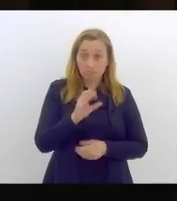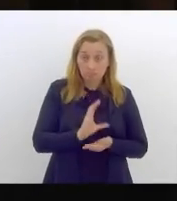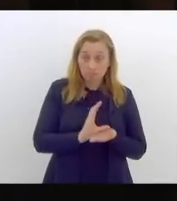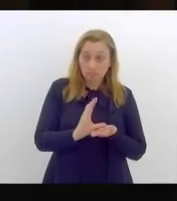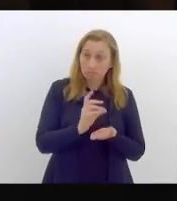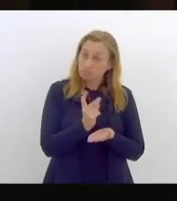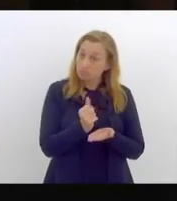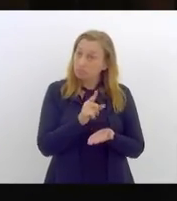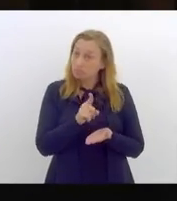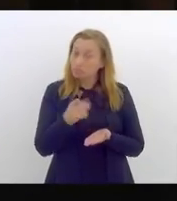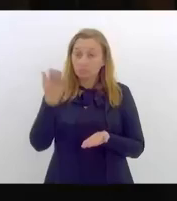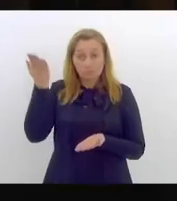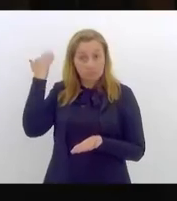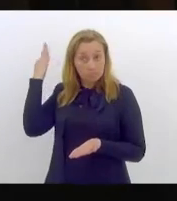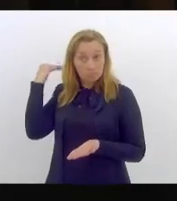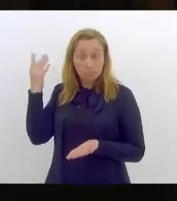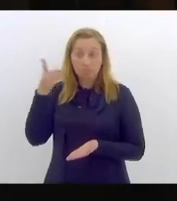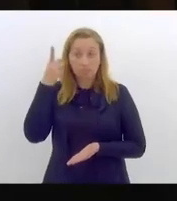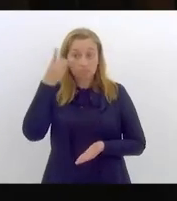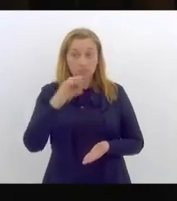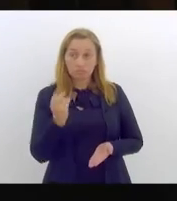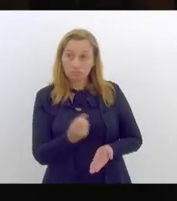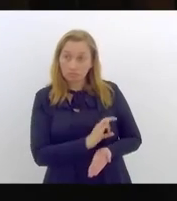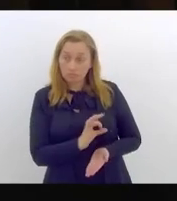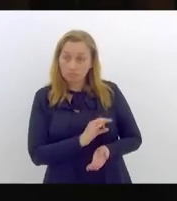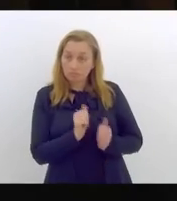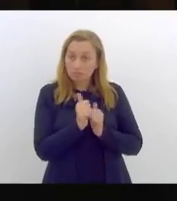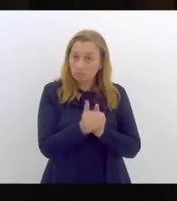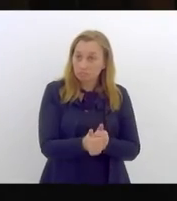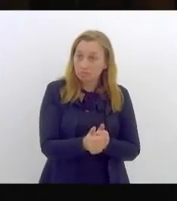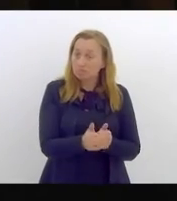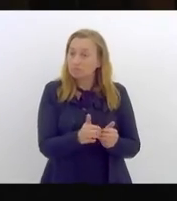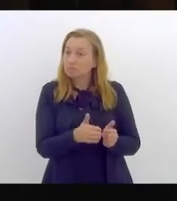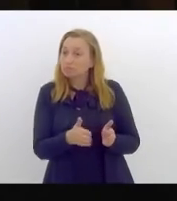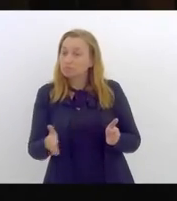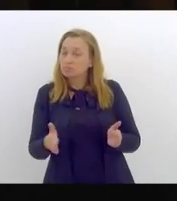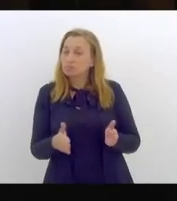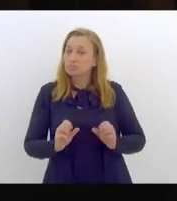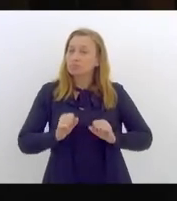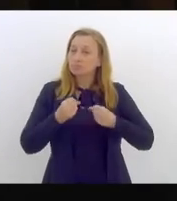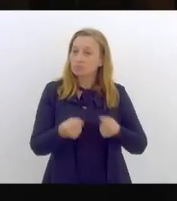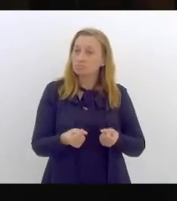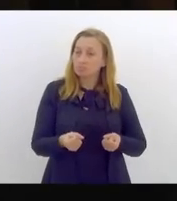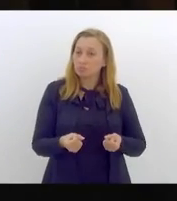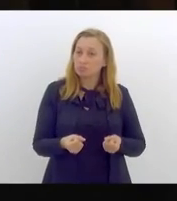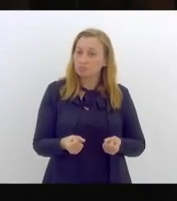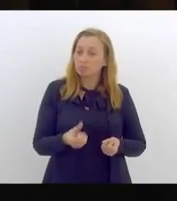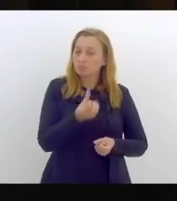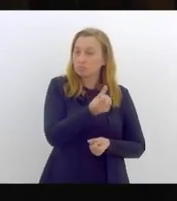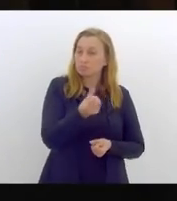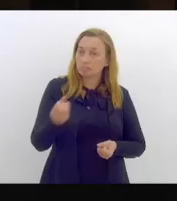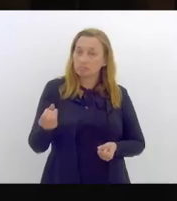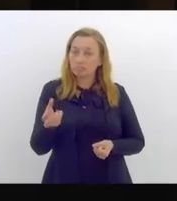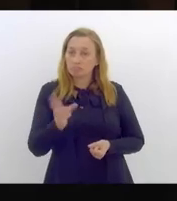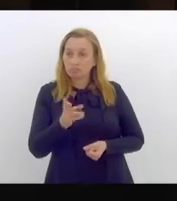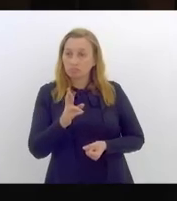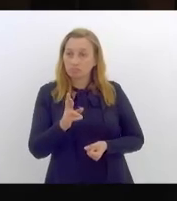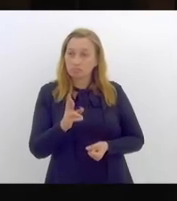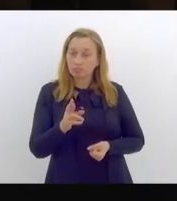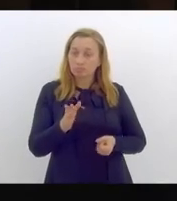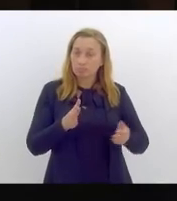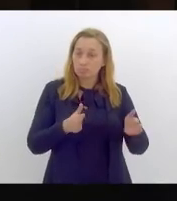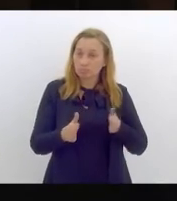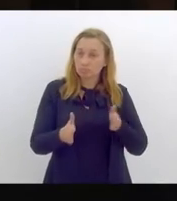que lá atrás, a deputada Marta Rocha, acompanhou esse processo de defender o auxílio de R$600